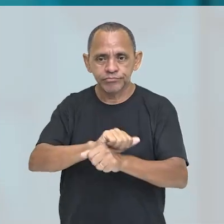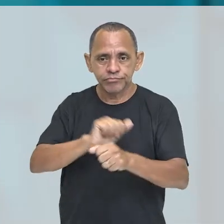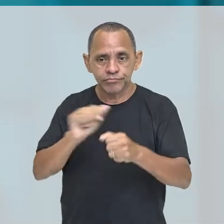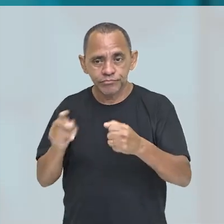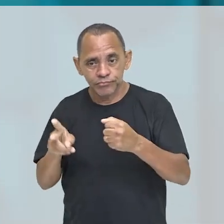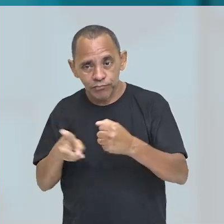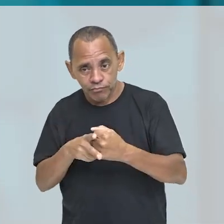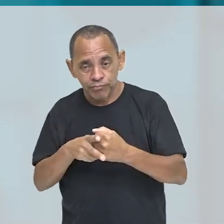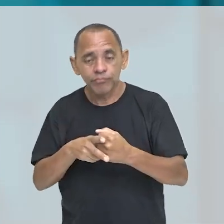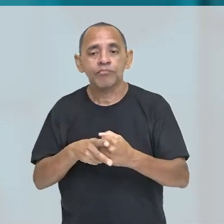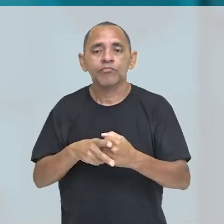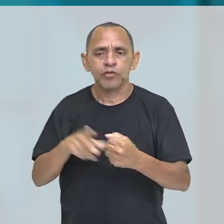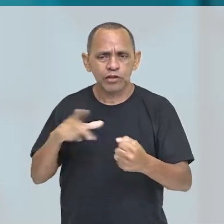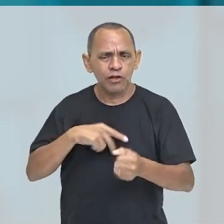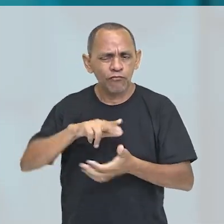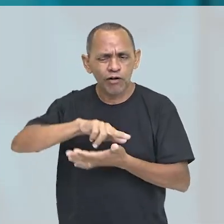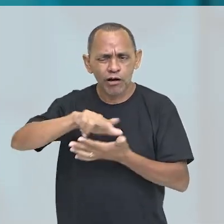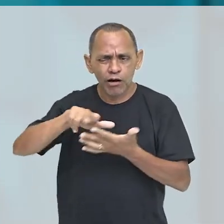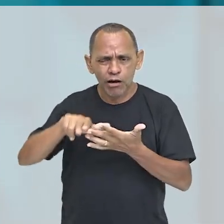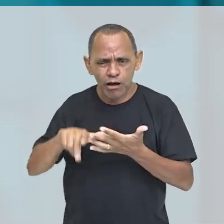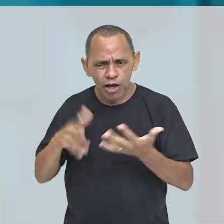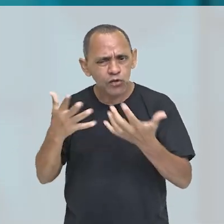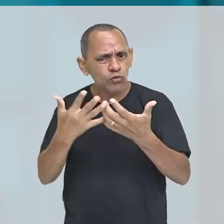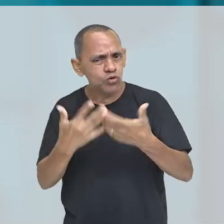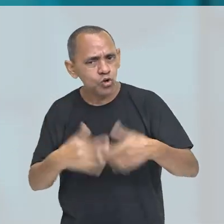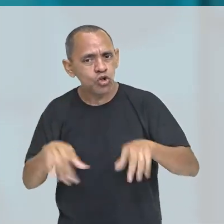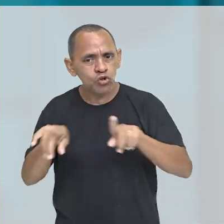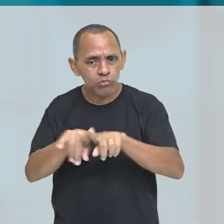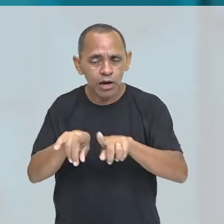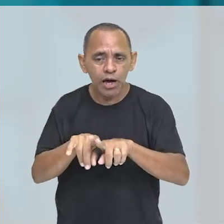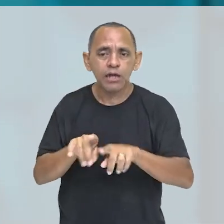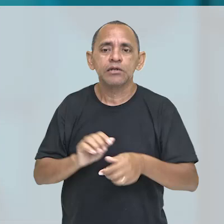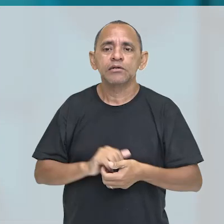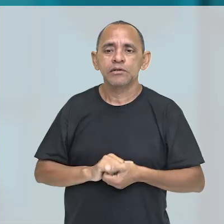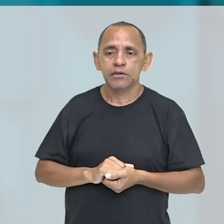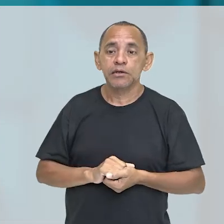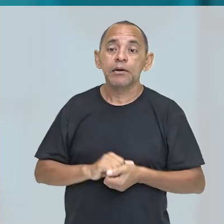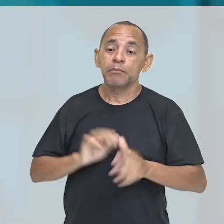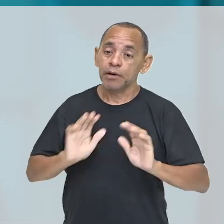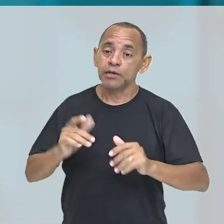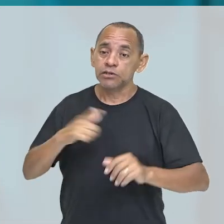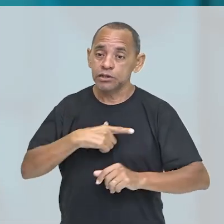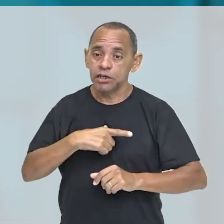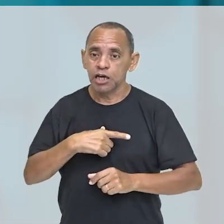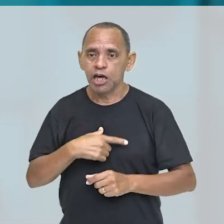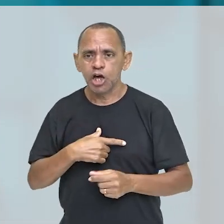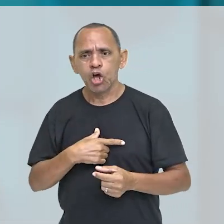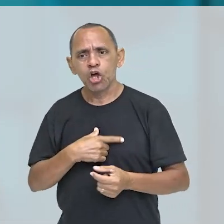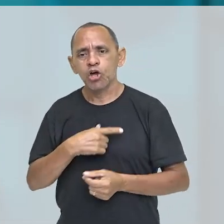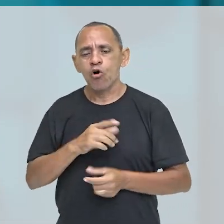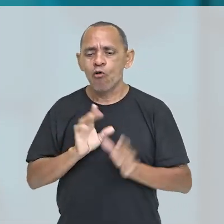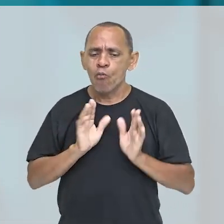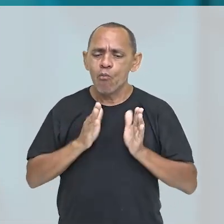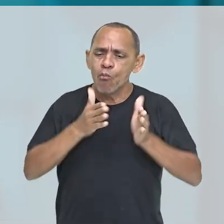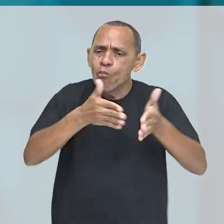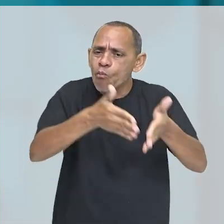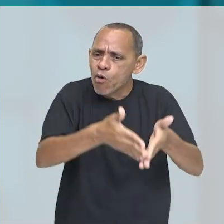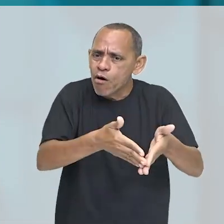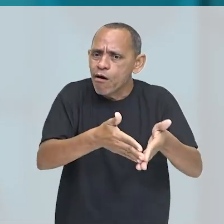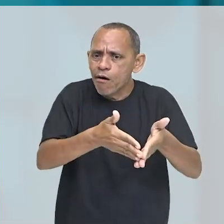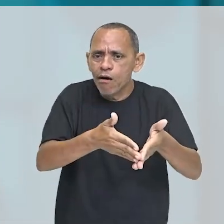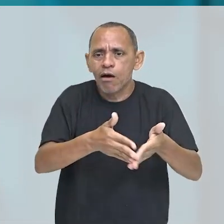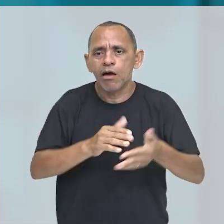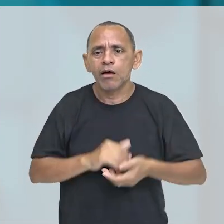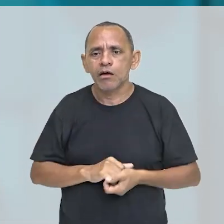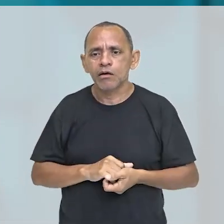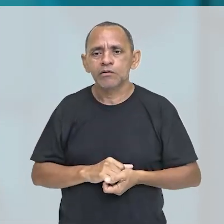tá? Ele tem outras funções, como as outras classes gramaticais. Dentre elas, ele tem uma que é bem específica, que funcionam,